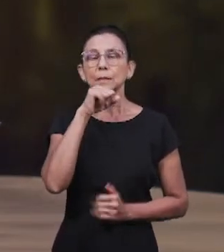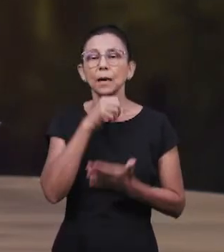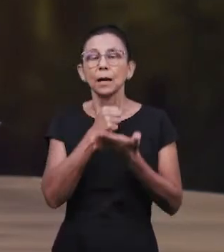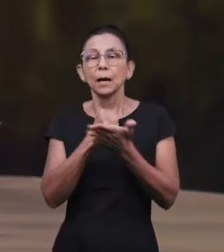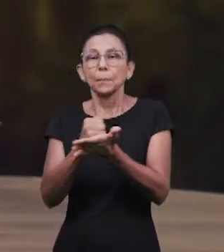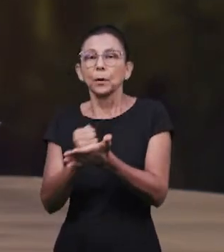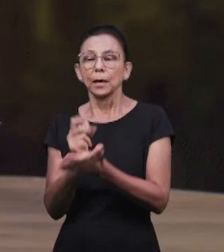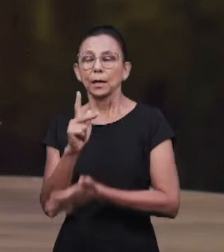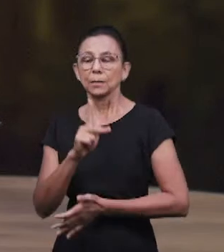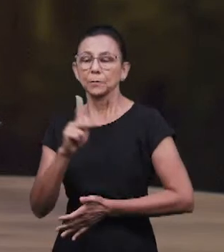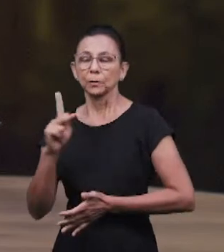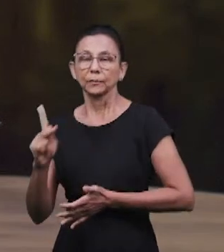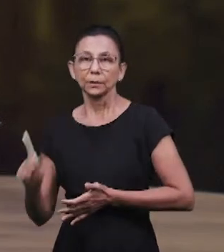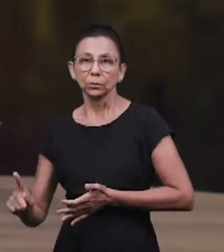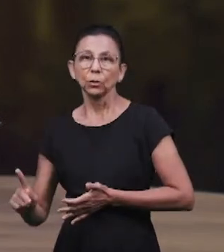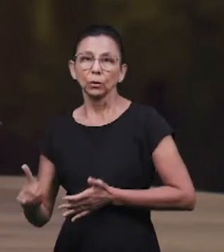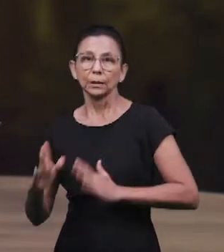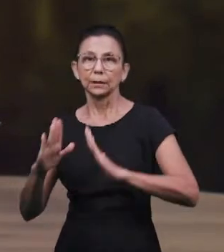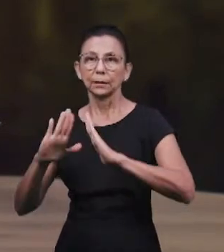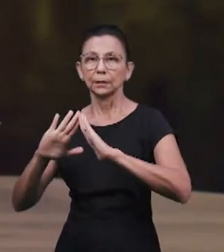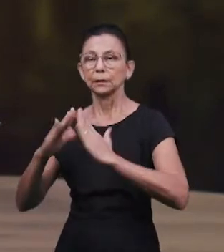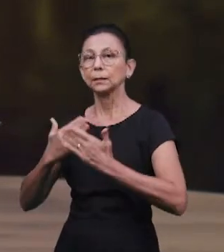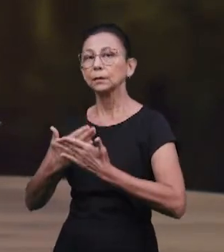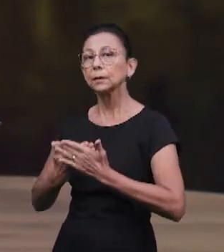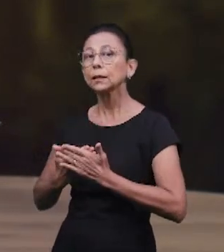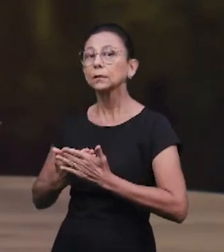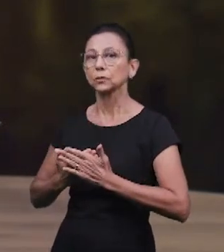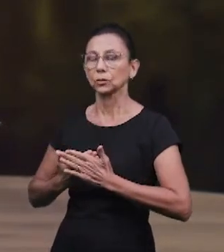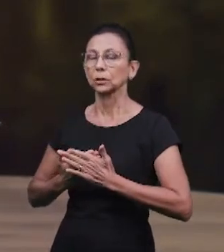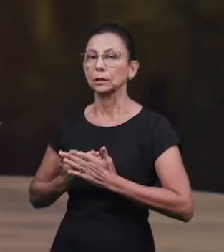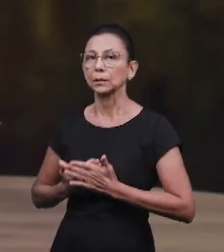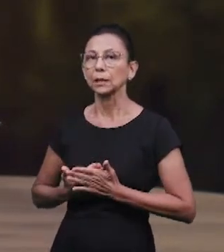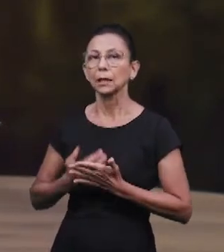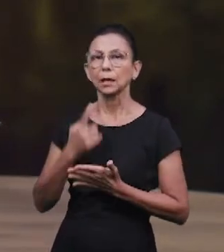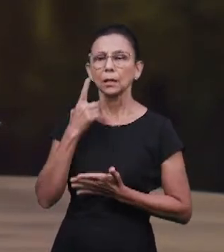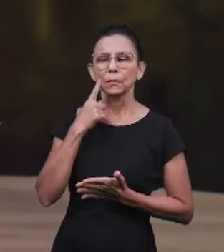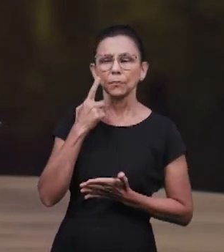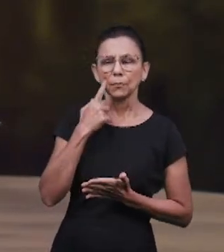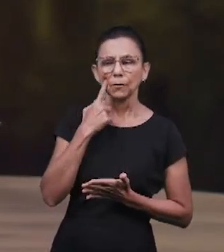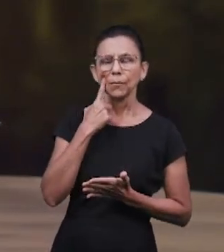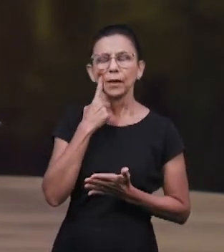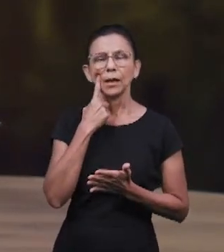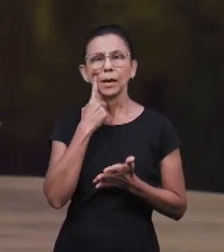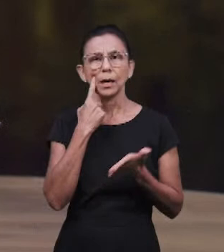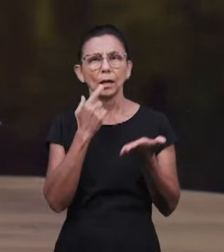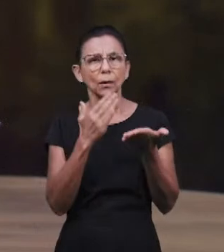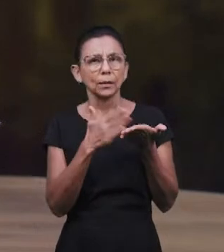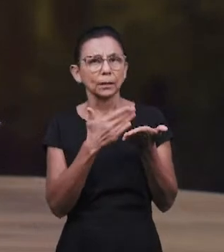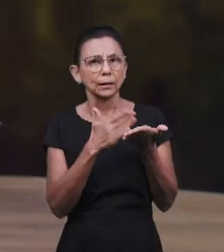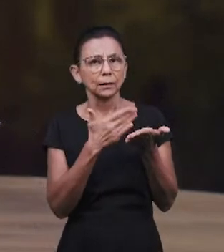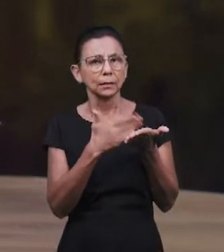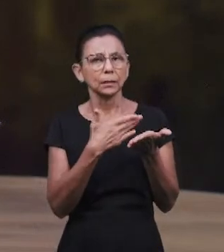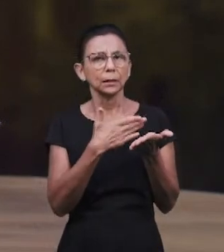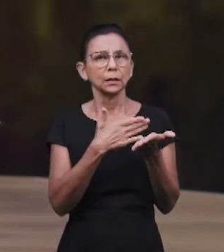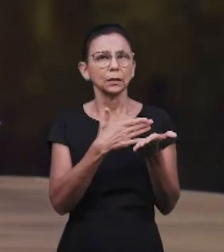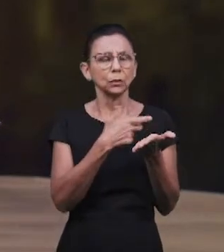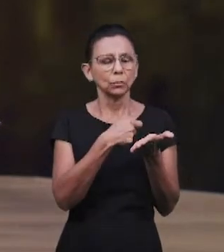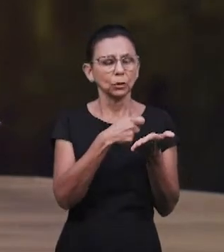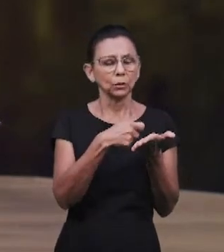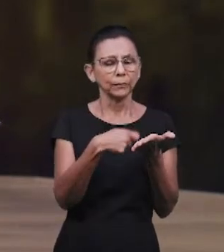professoras fazem. A mãe em casa ensina que as professoras